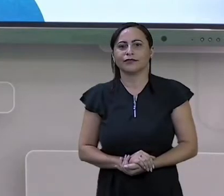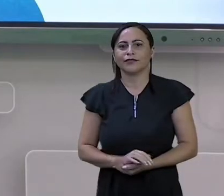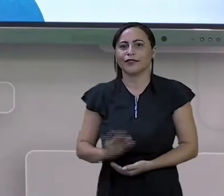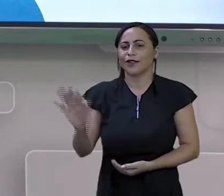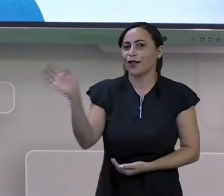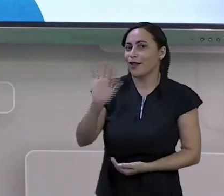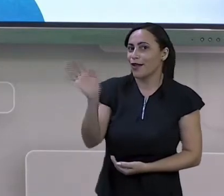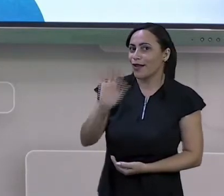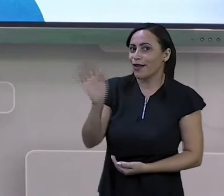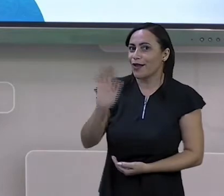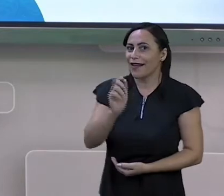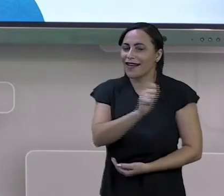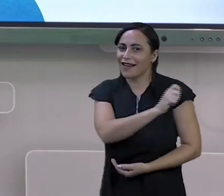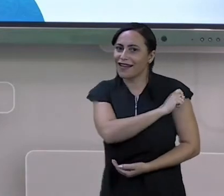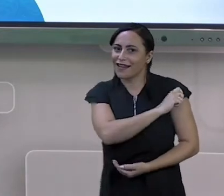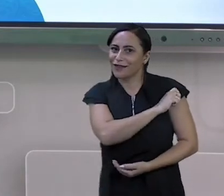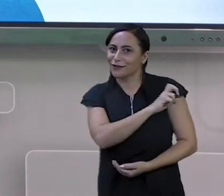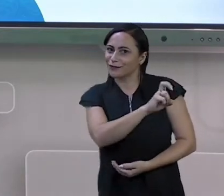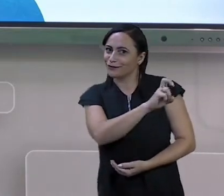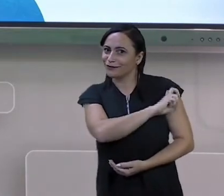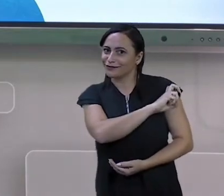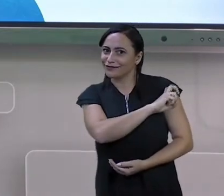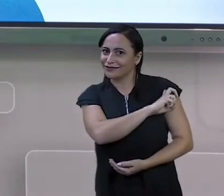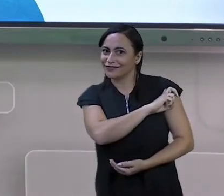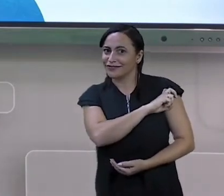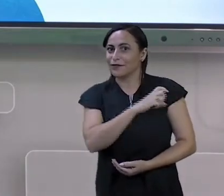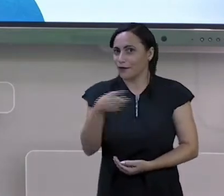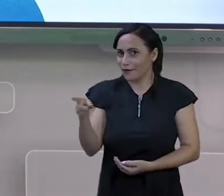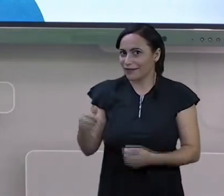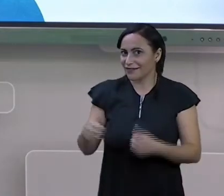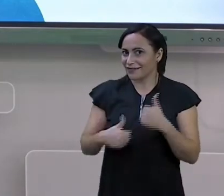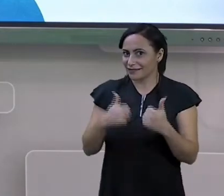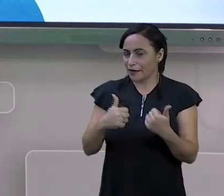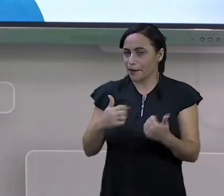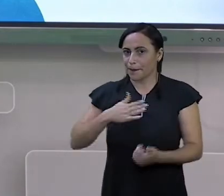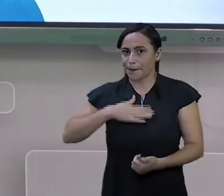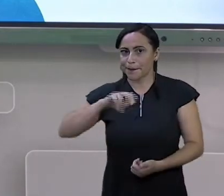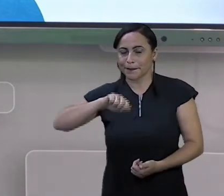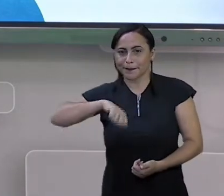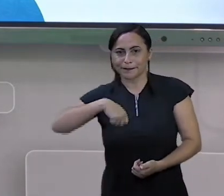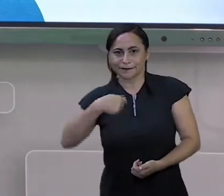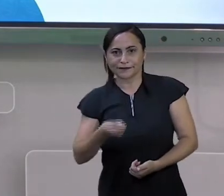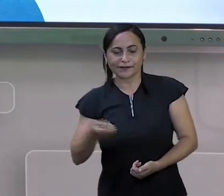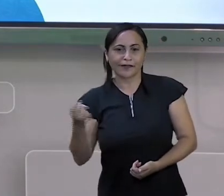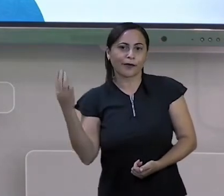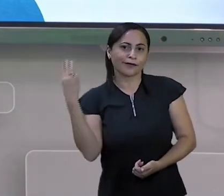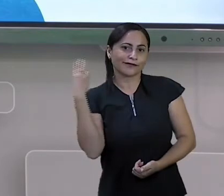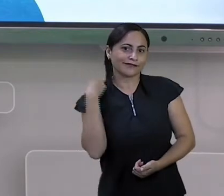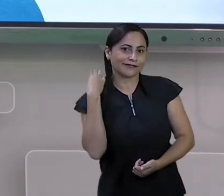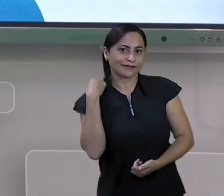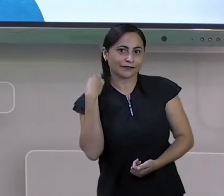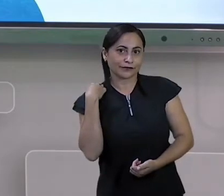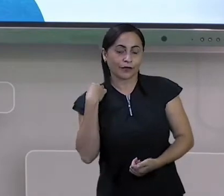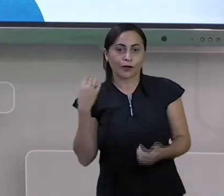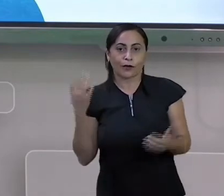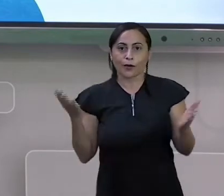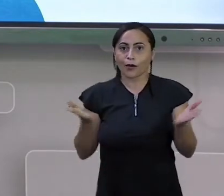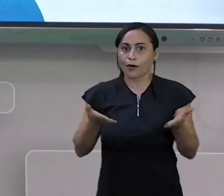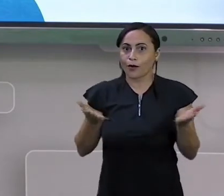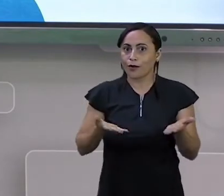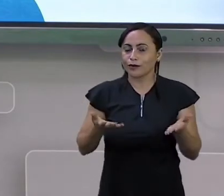Olá, galera do quinto ano, tudo bem com vocês? Sou a professora Majoelza Sloring e estamos aqui para mais uma aula do